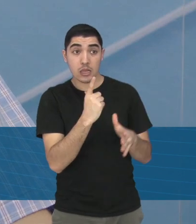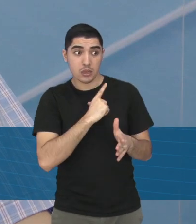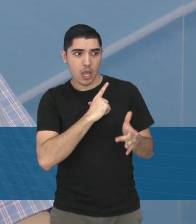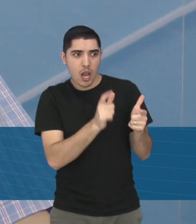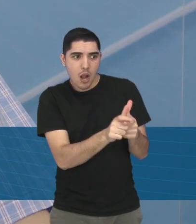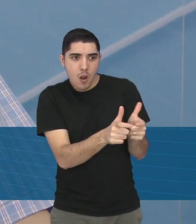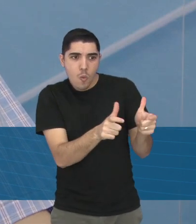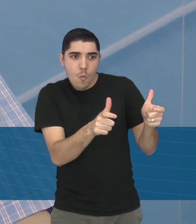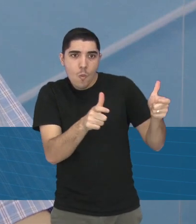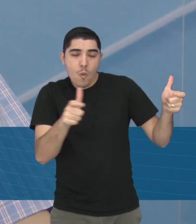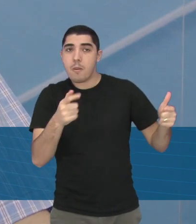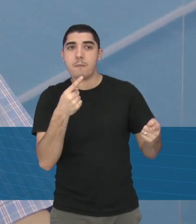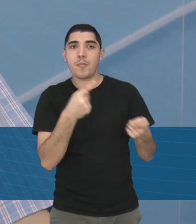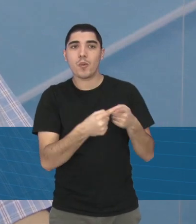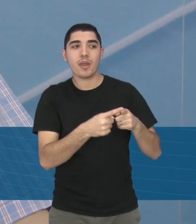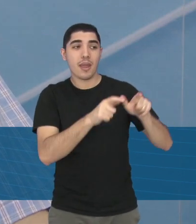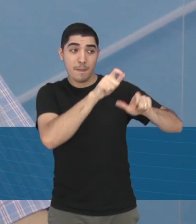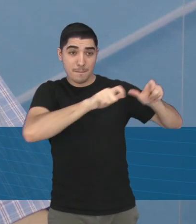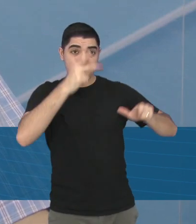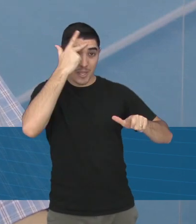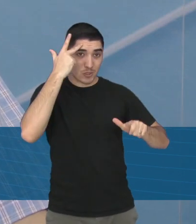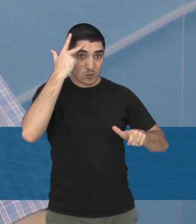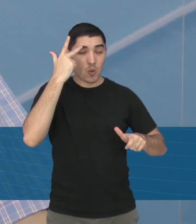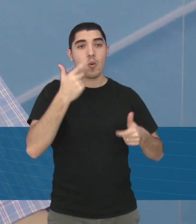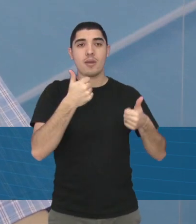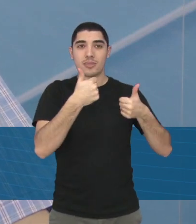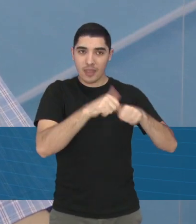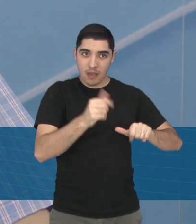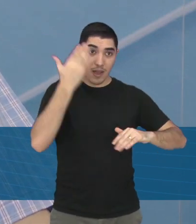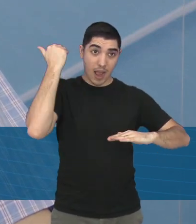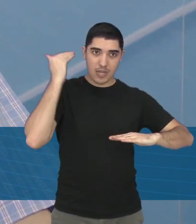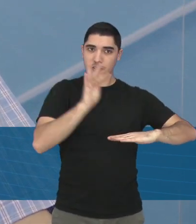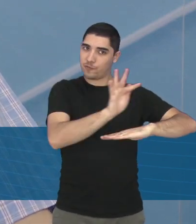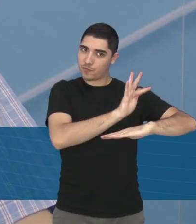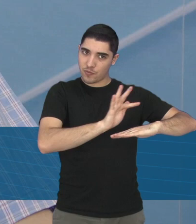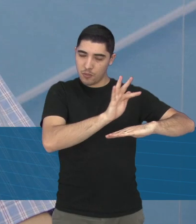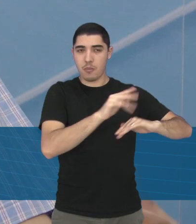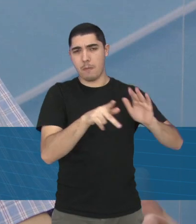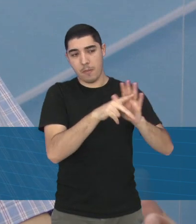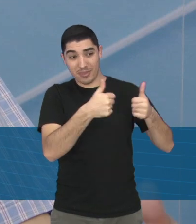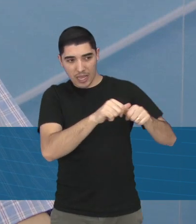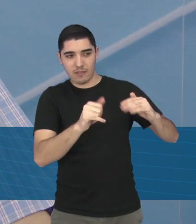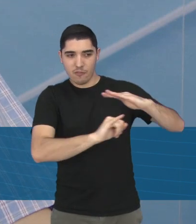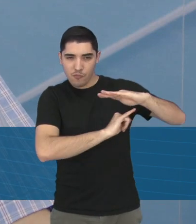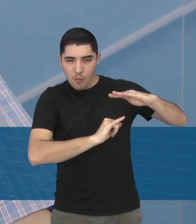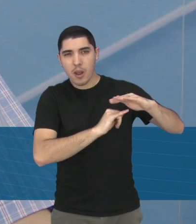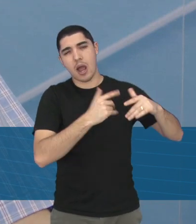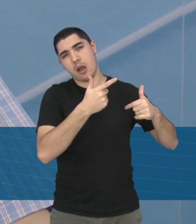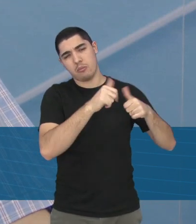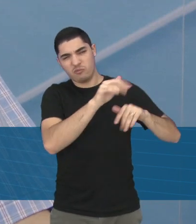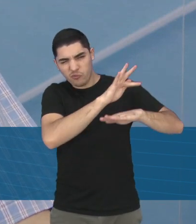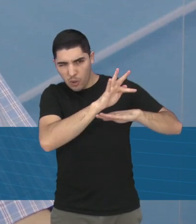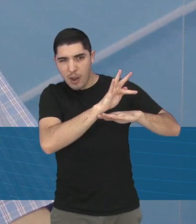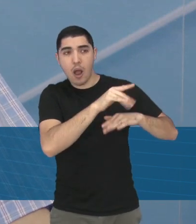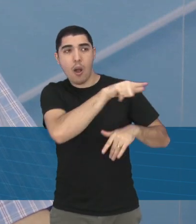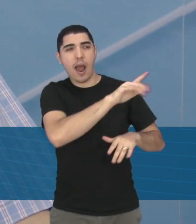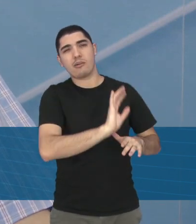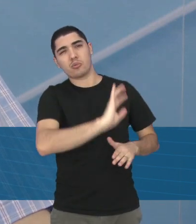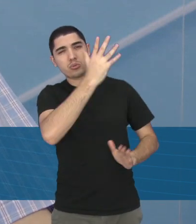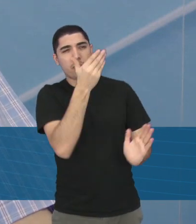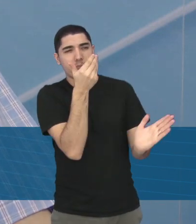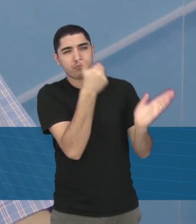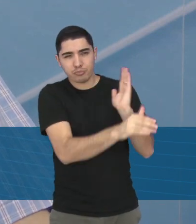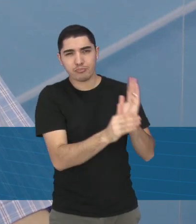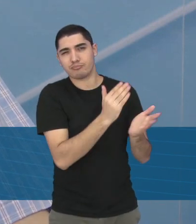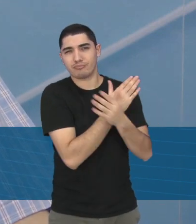é fruto de, basicamente, de pessoas que estavam na informalidade e algumas delas que perderam o emprego por algum motivo